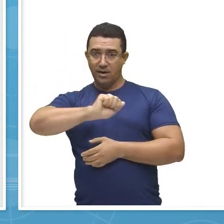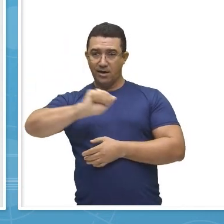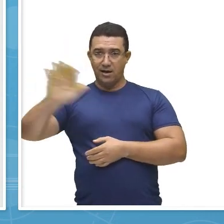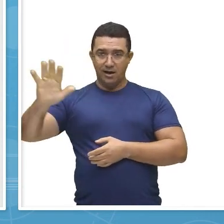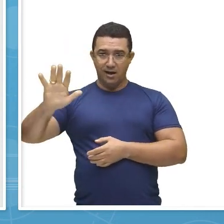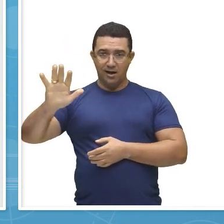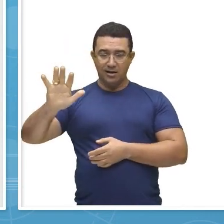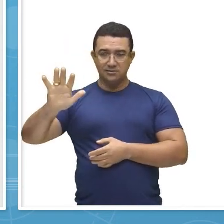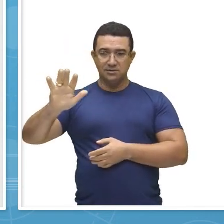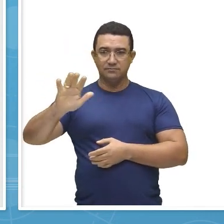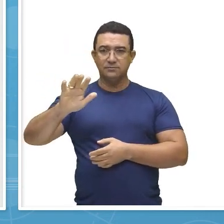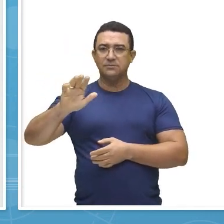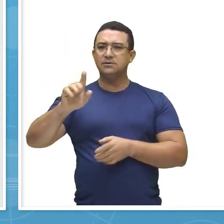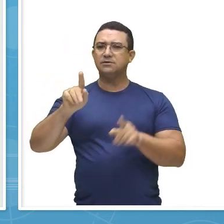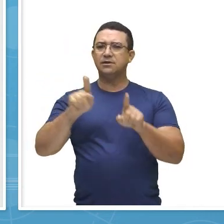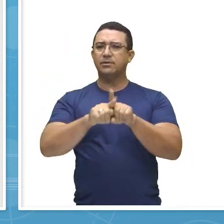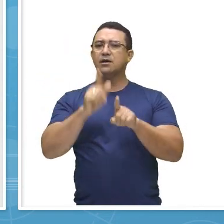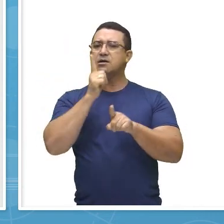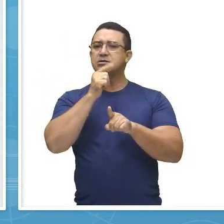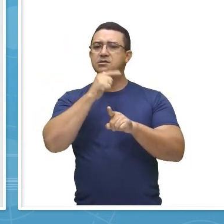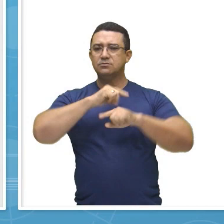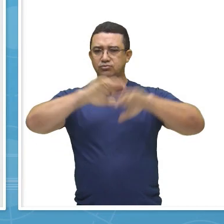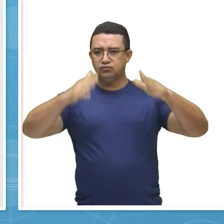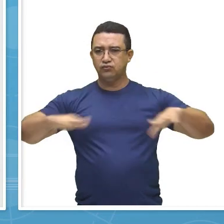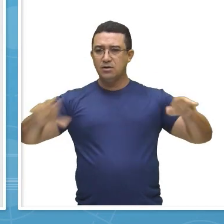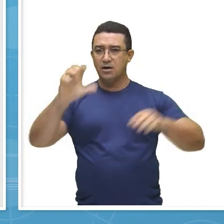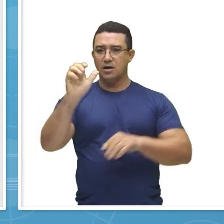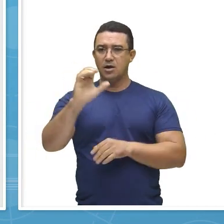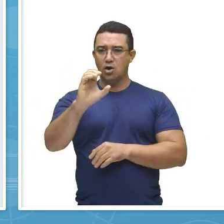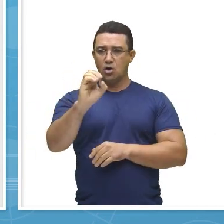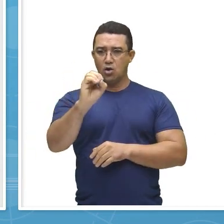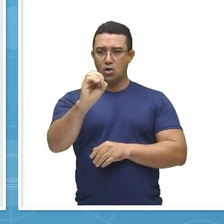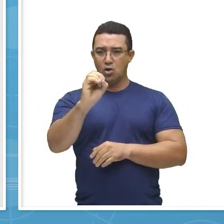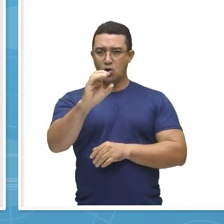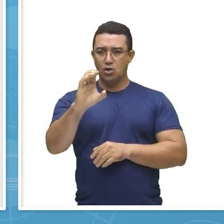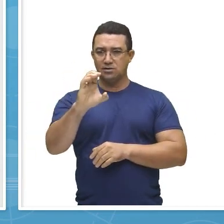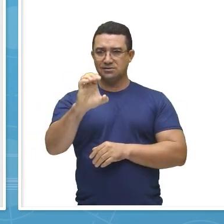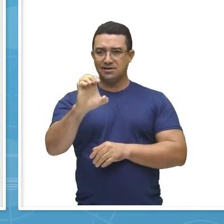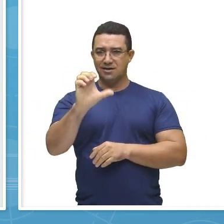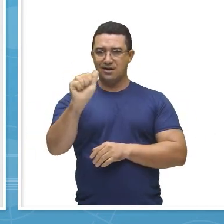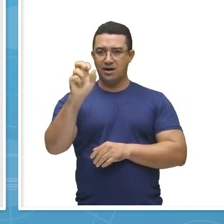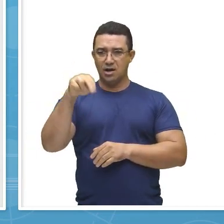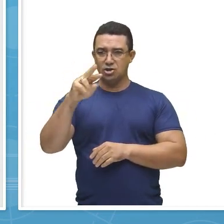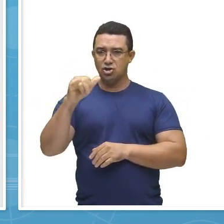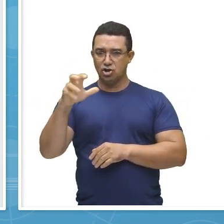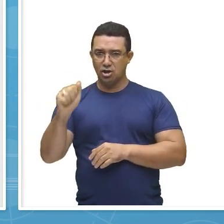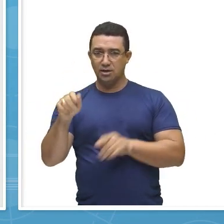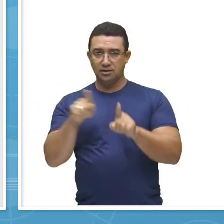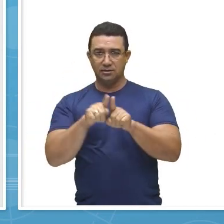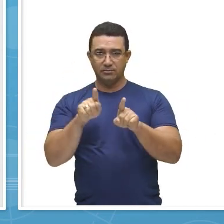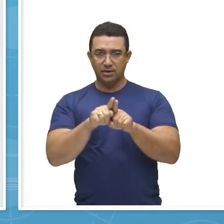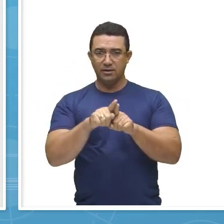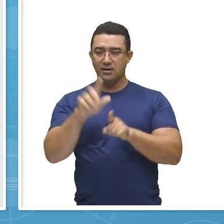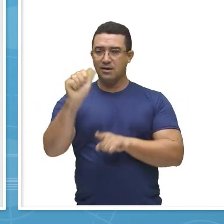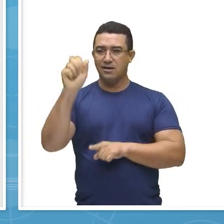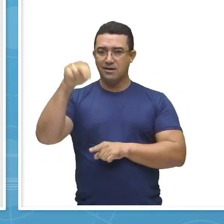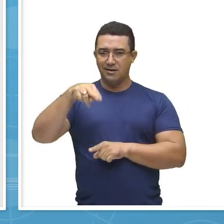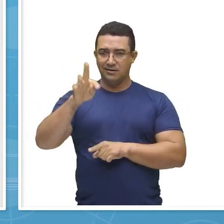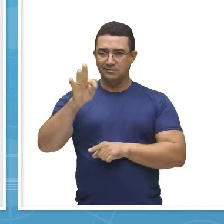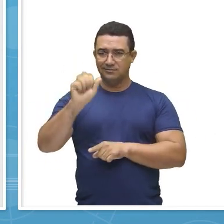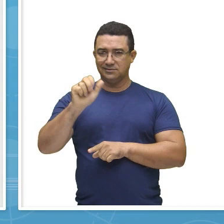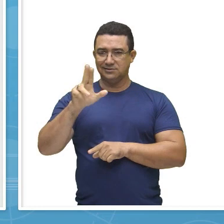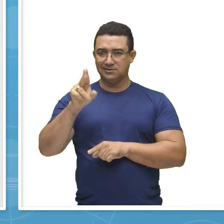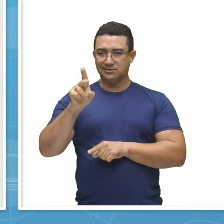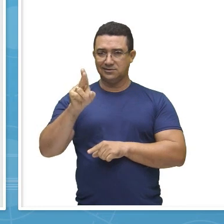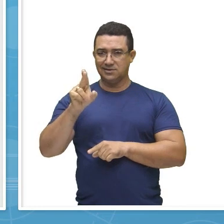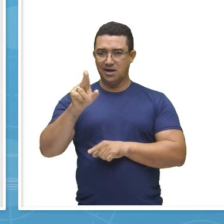a Oceania e a Antártida, né? Cada continente aí vocês estão verificando que tem uma cor diferente,